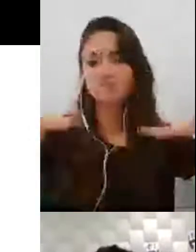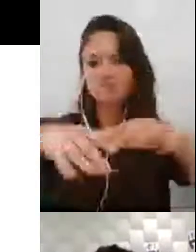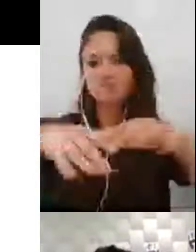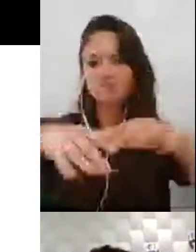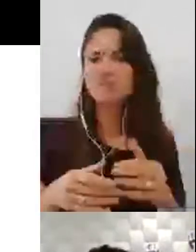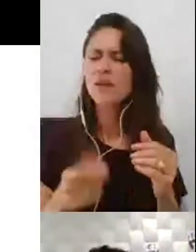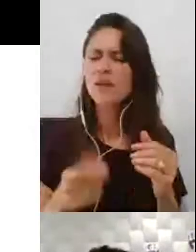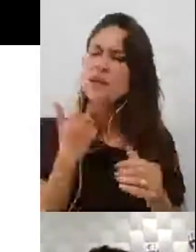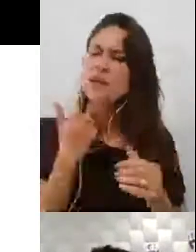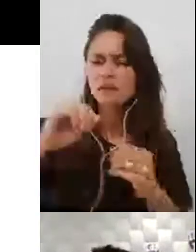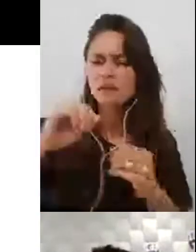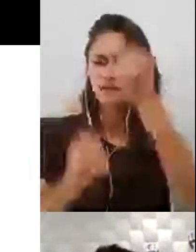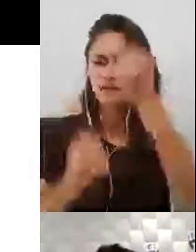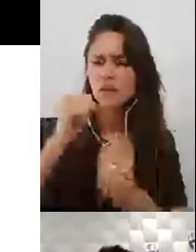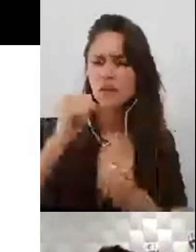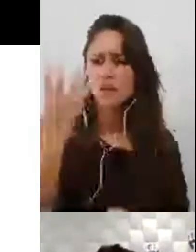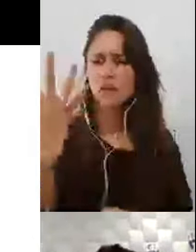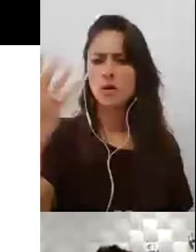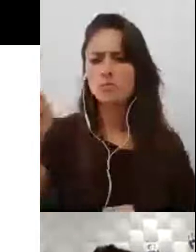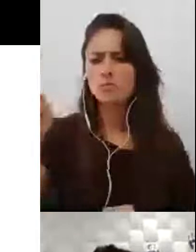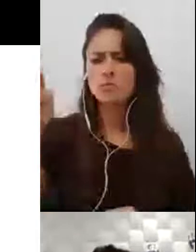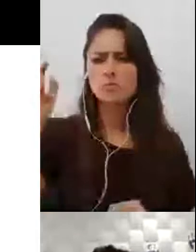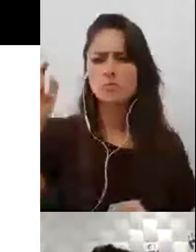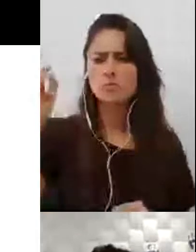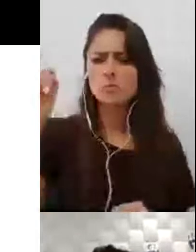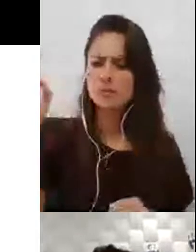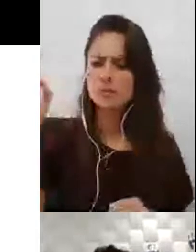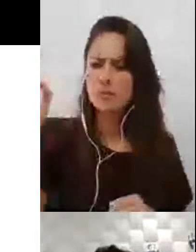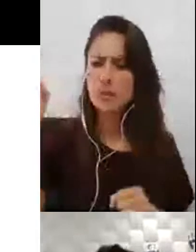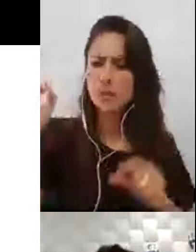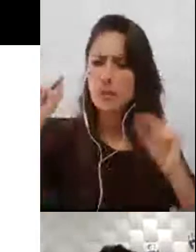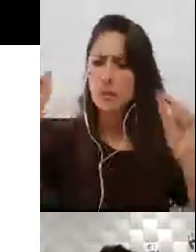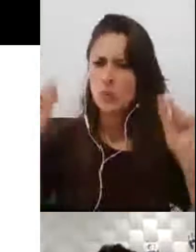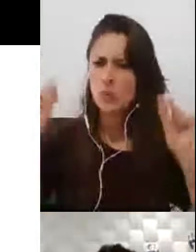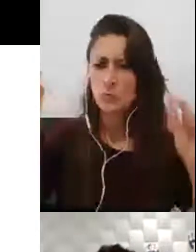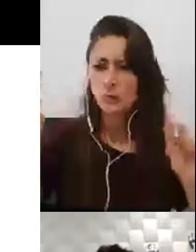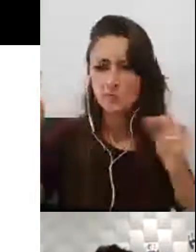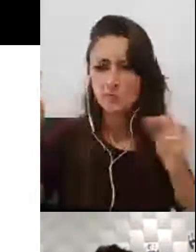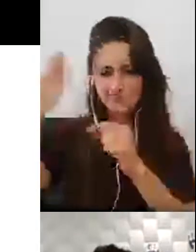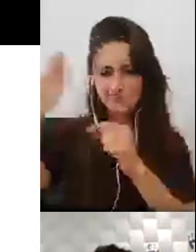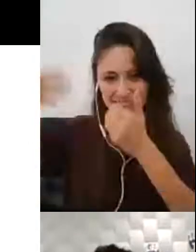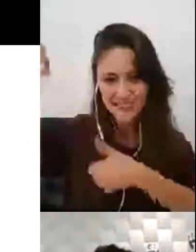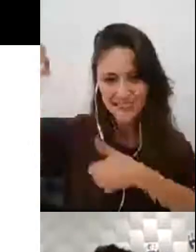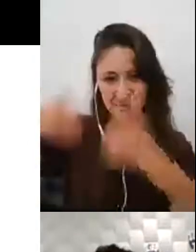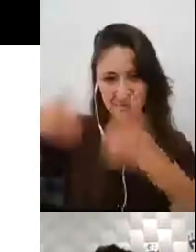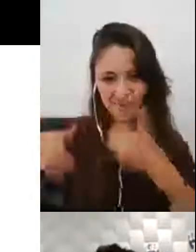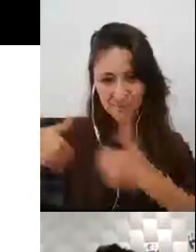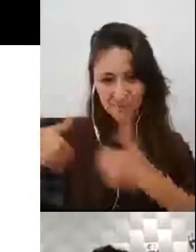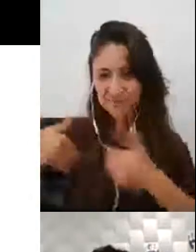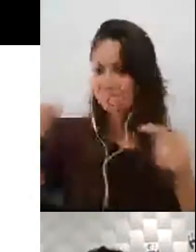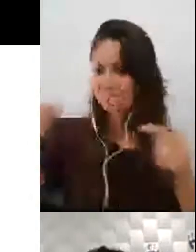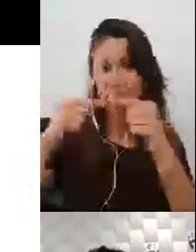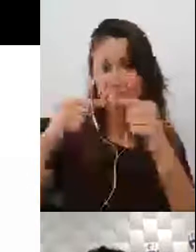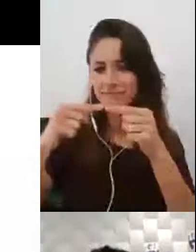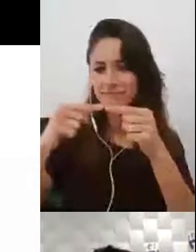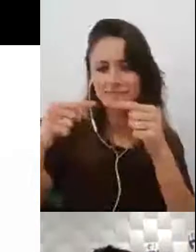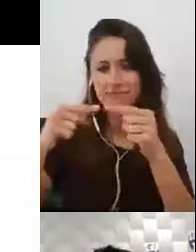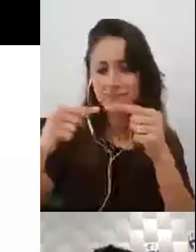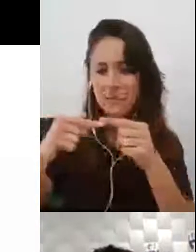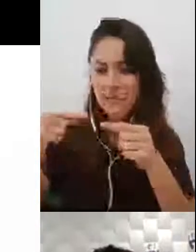4.0, Indústria 4.0 nada mais é do que tudo isso que eu estou iniciando a falar para vocês, uma conexão desde o início